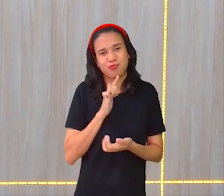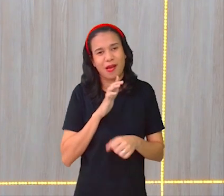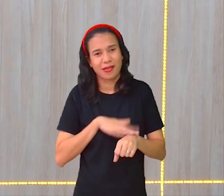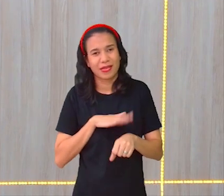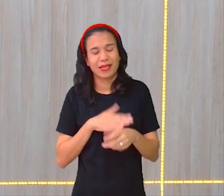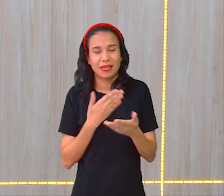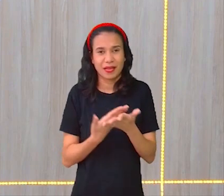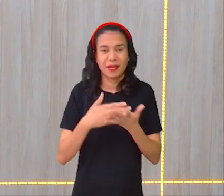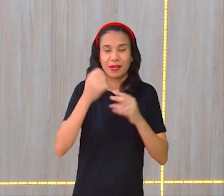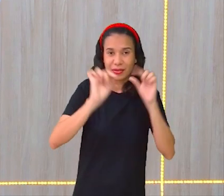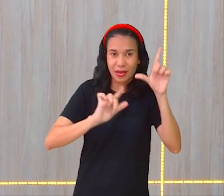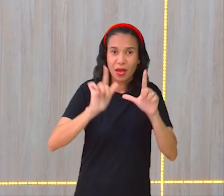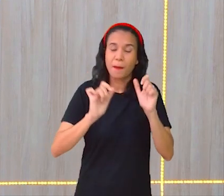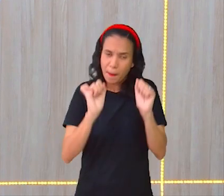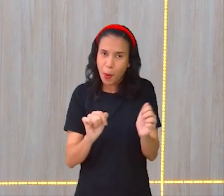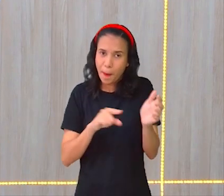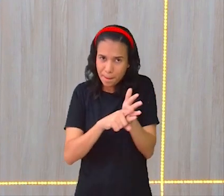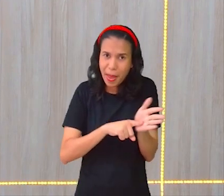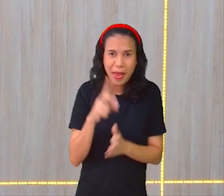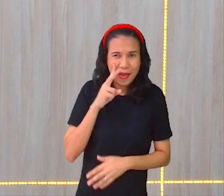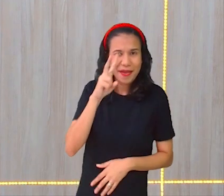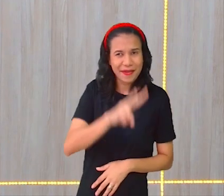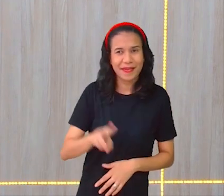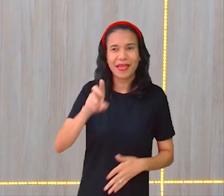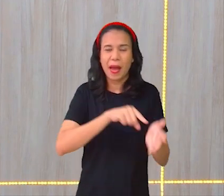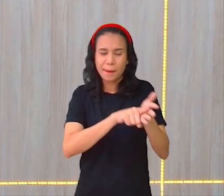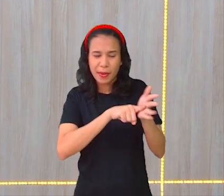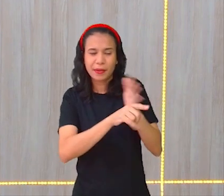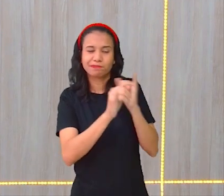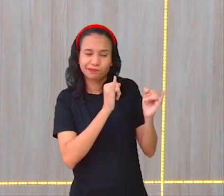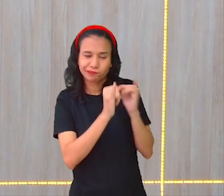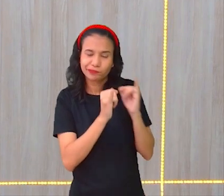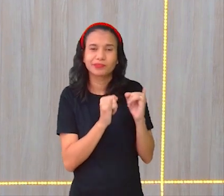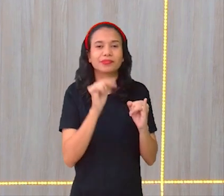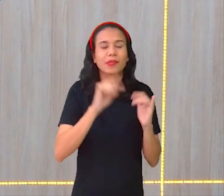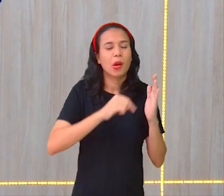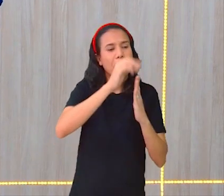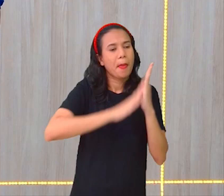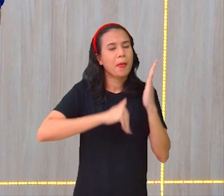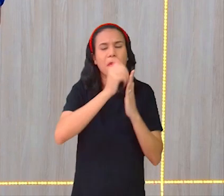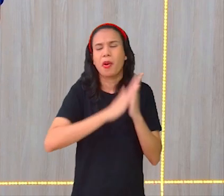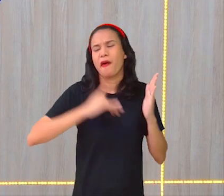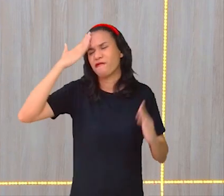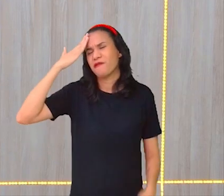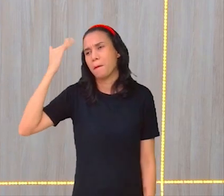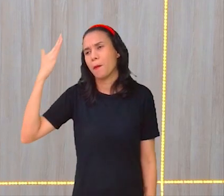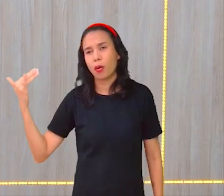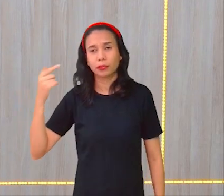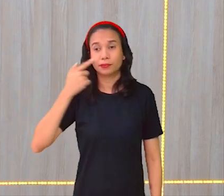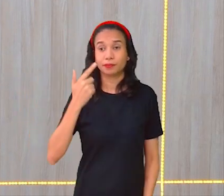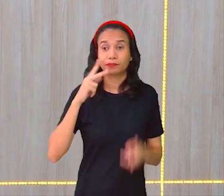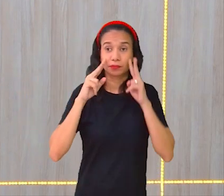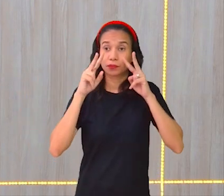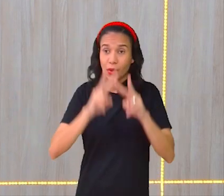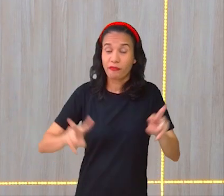na televisão, vocês podem pesquisar essa obra na internet, tá, gente? É uma obra bem conhecida. E vocês veem que